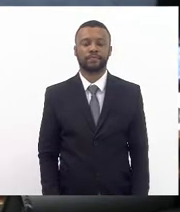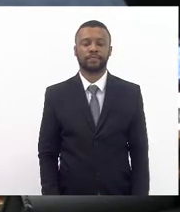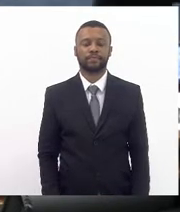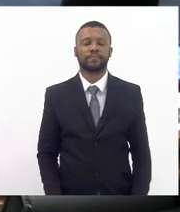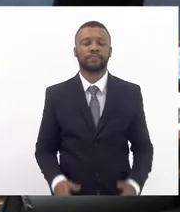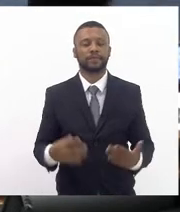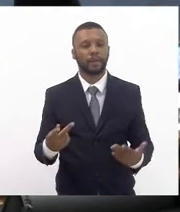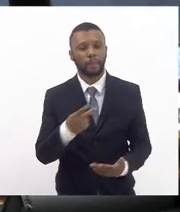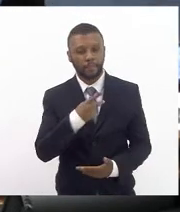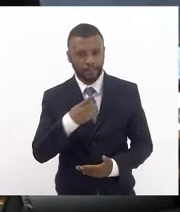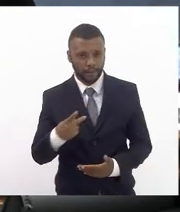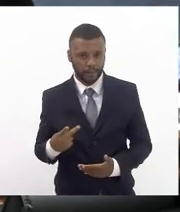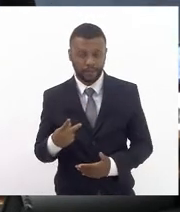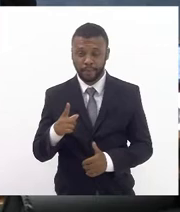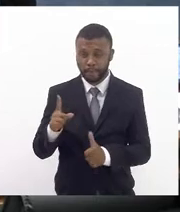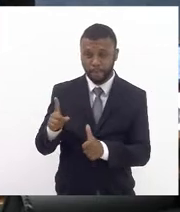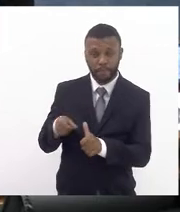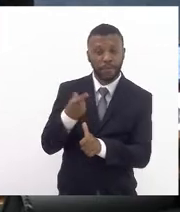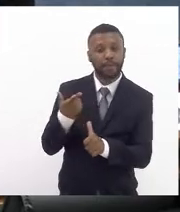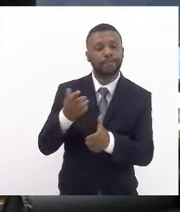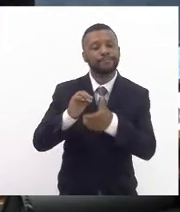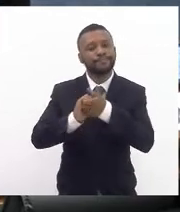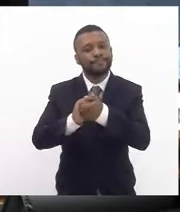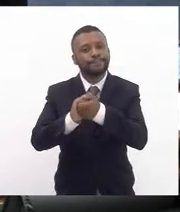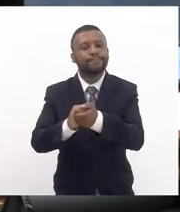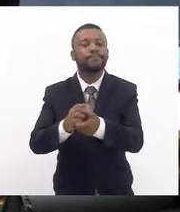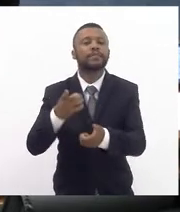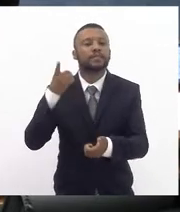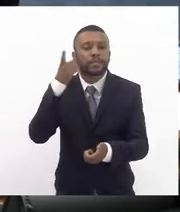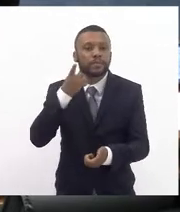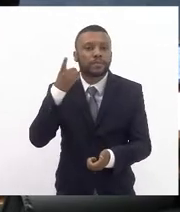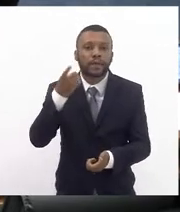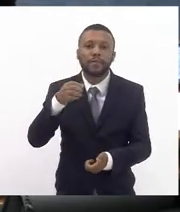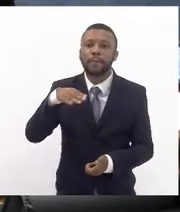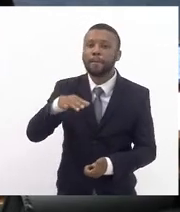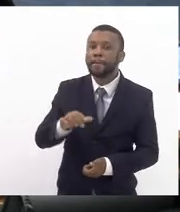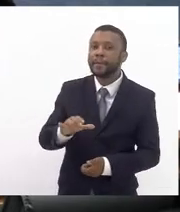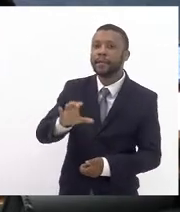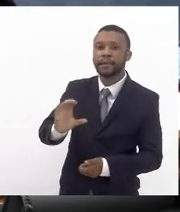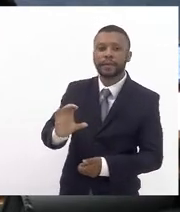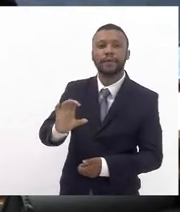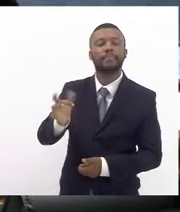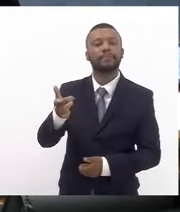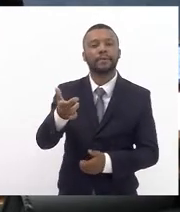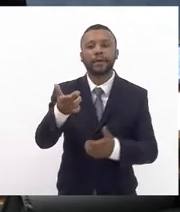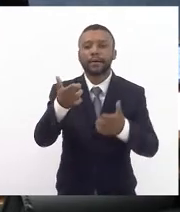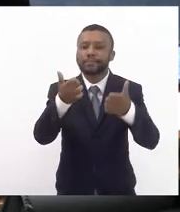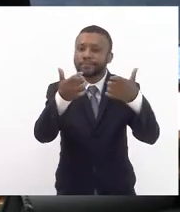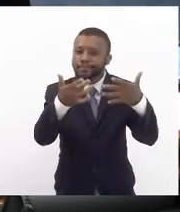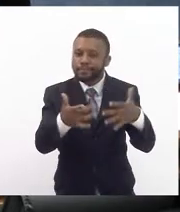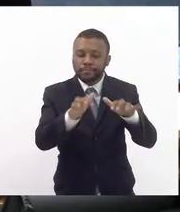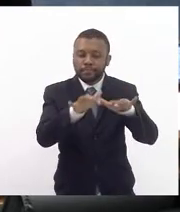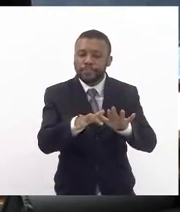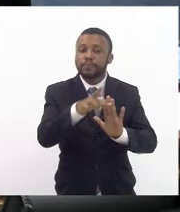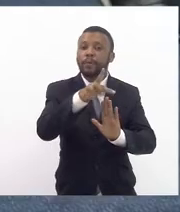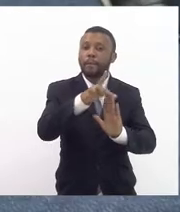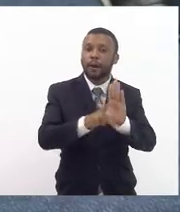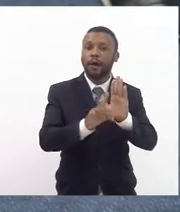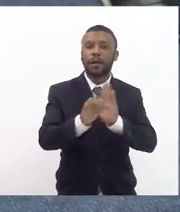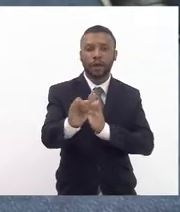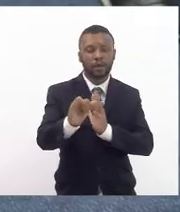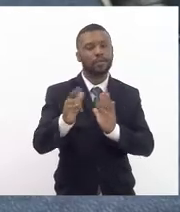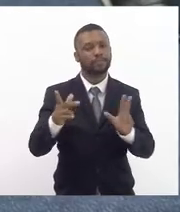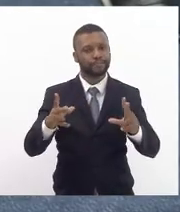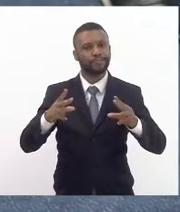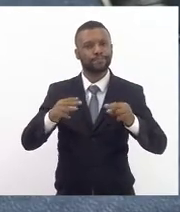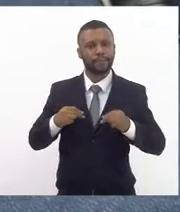Presidente, em primeiro lugar, saudar aqui o deputado Carlos Mink pela apresentação desse PL. O projeto é